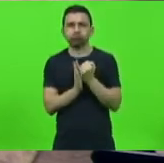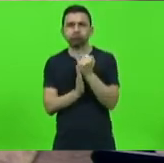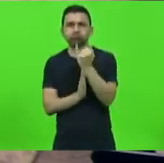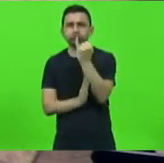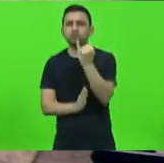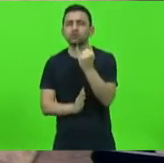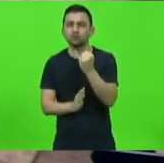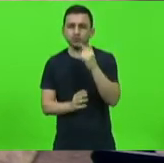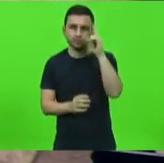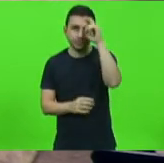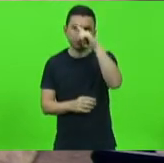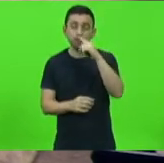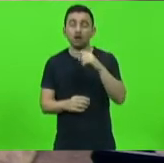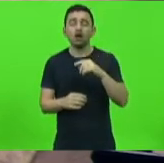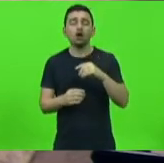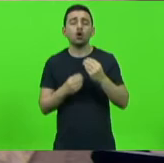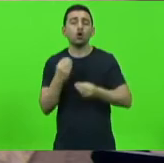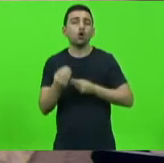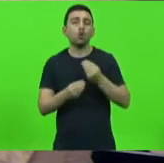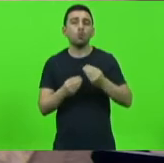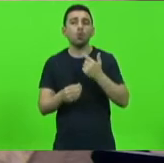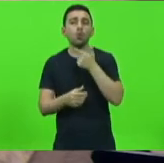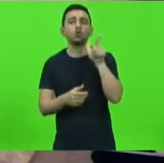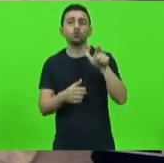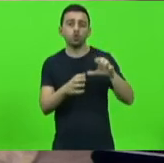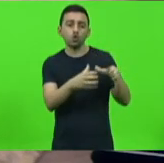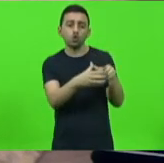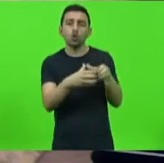E como é que ficam as outras categorias?